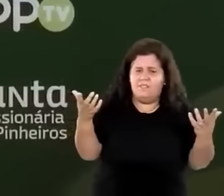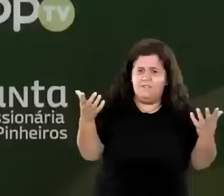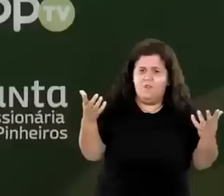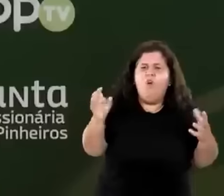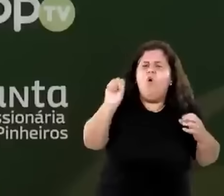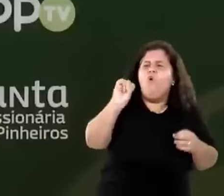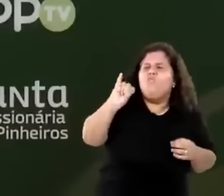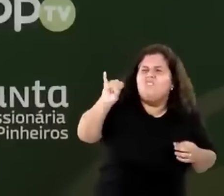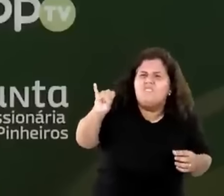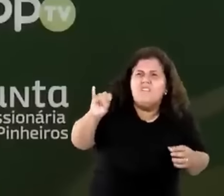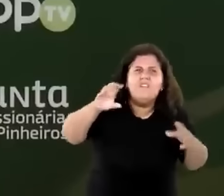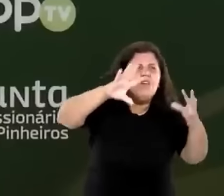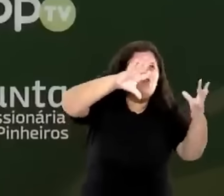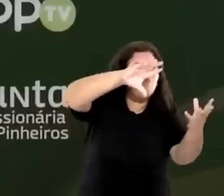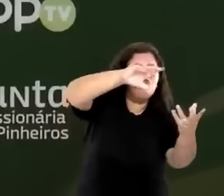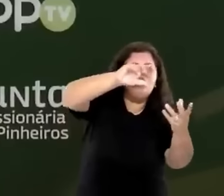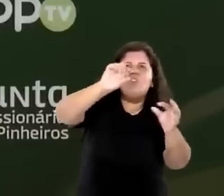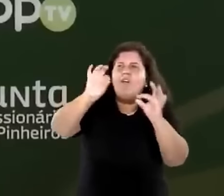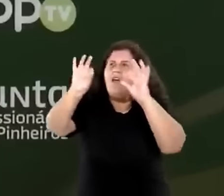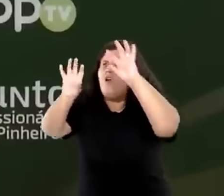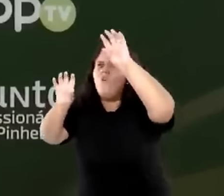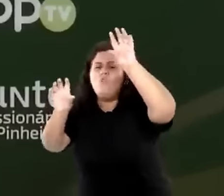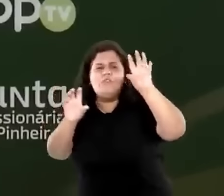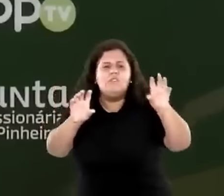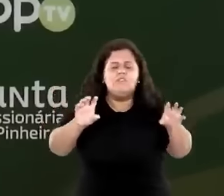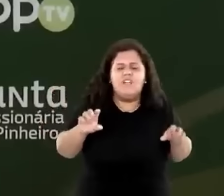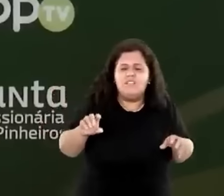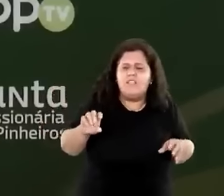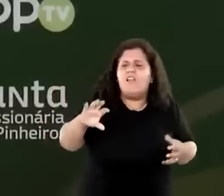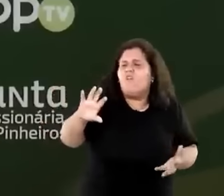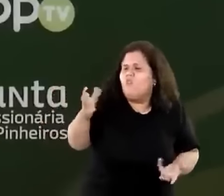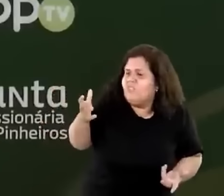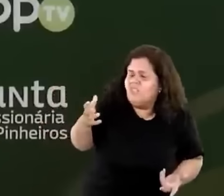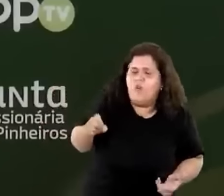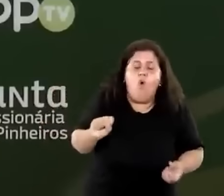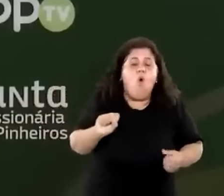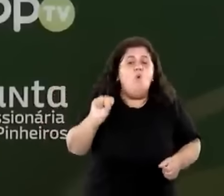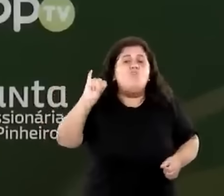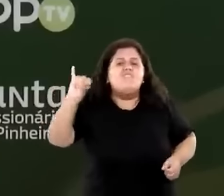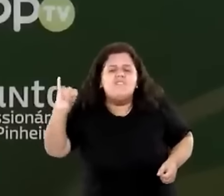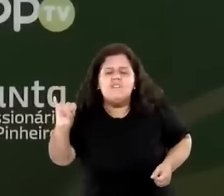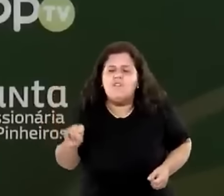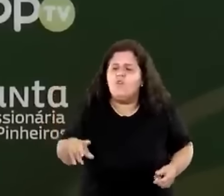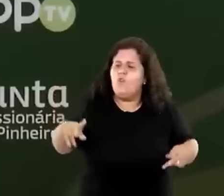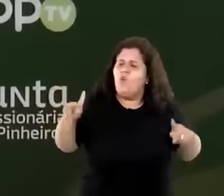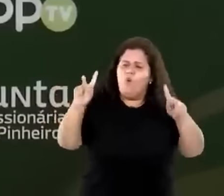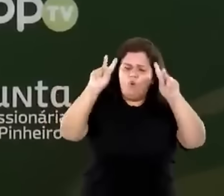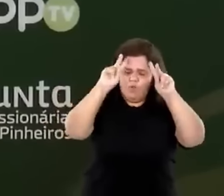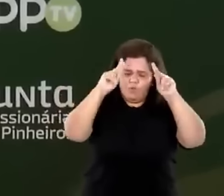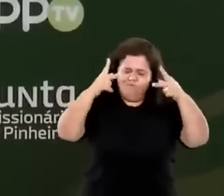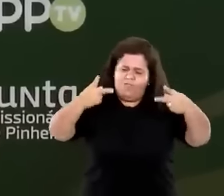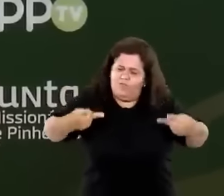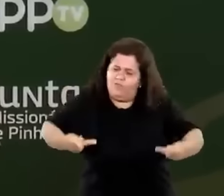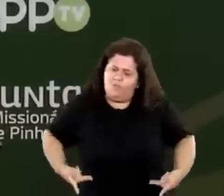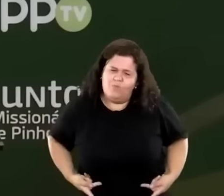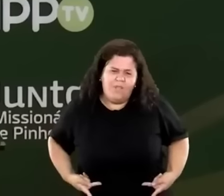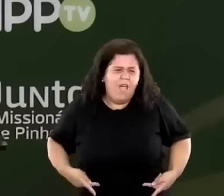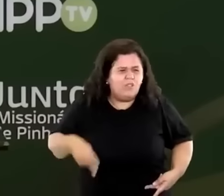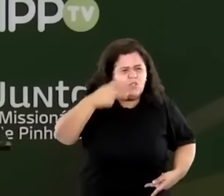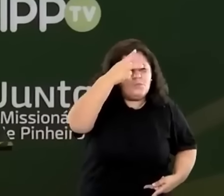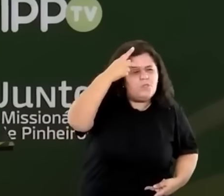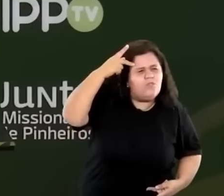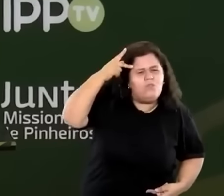foram favoráveis talvez aconteça se os homens cooperarem talvez aconteça se os grandes deste mundo